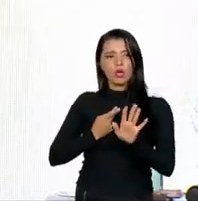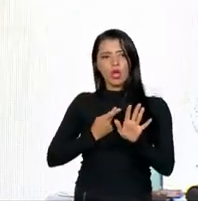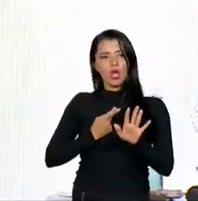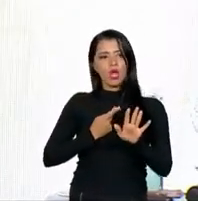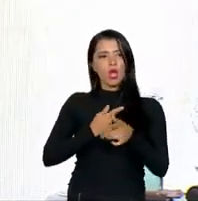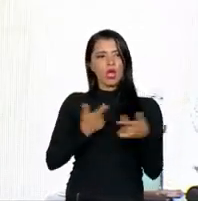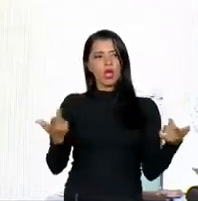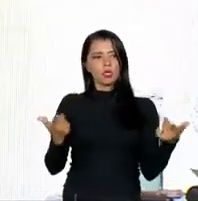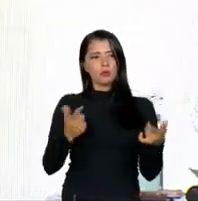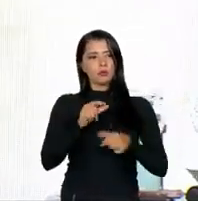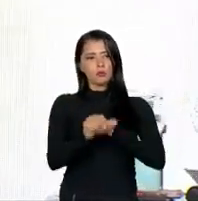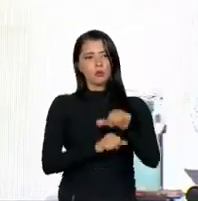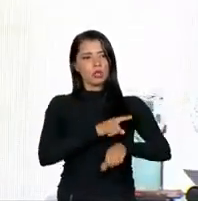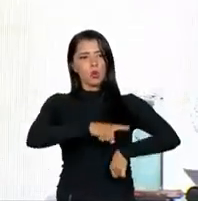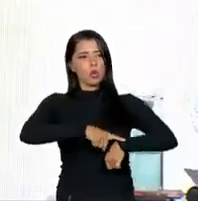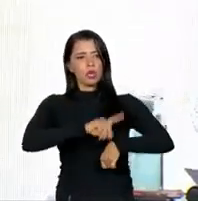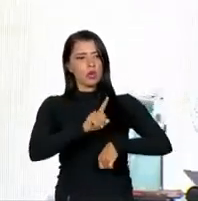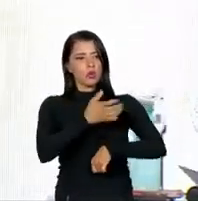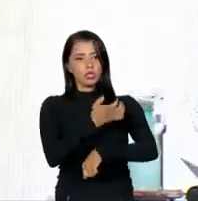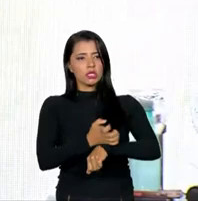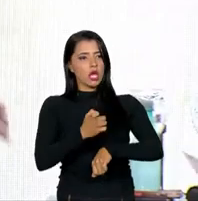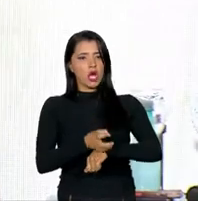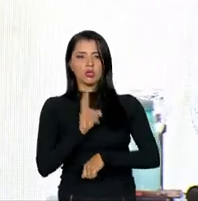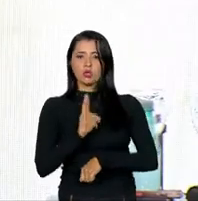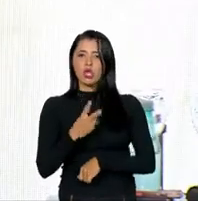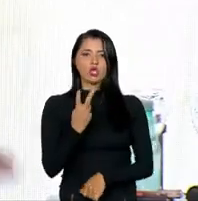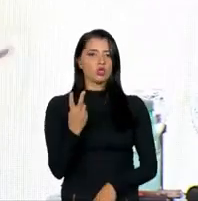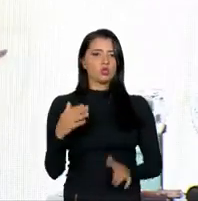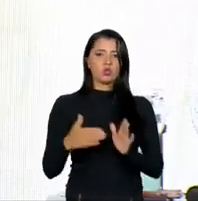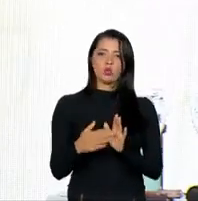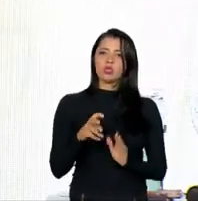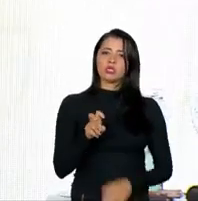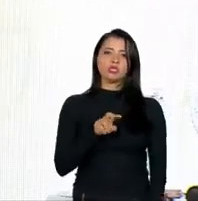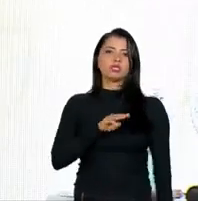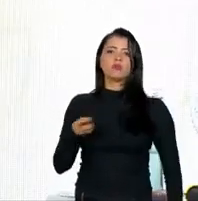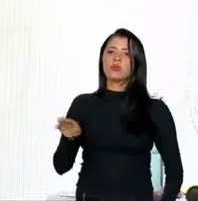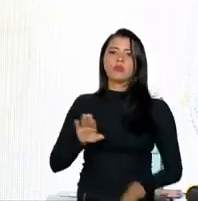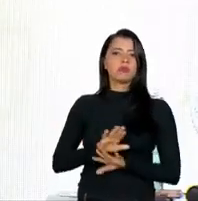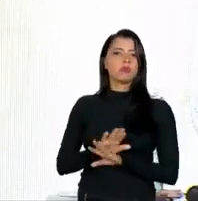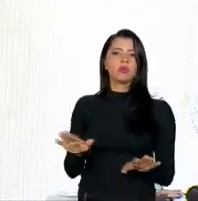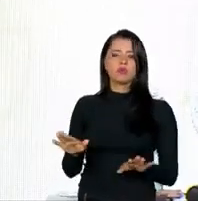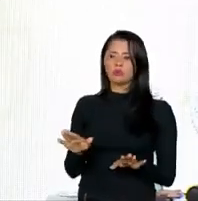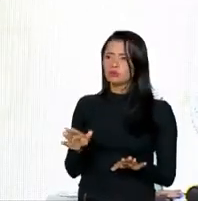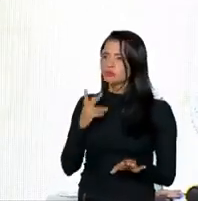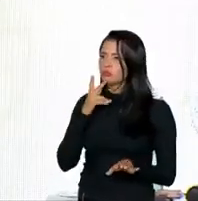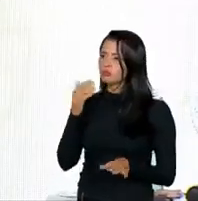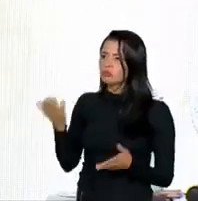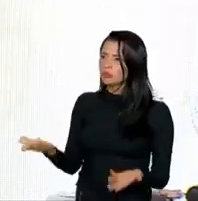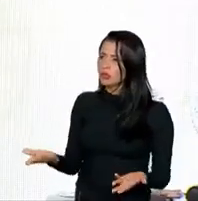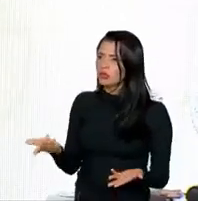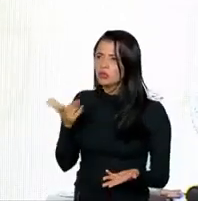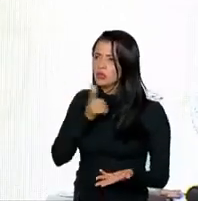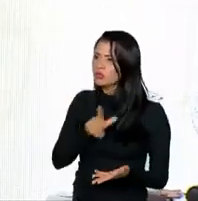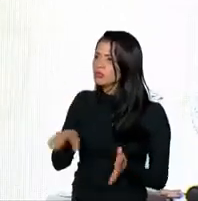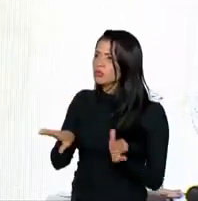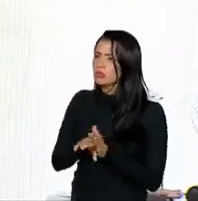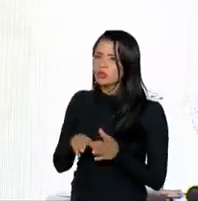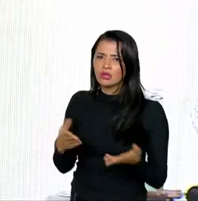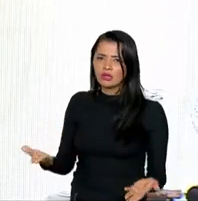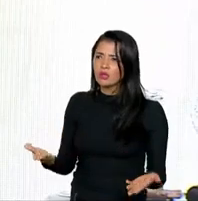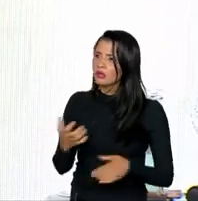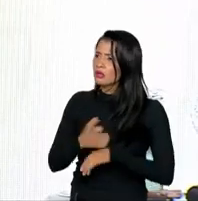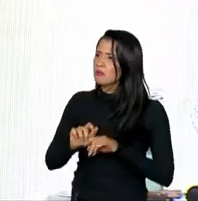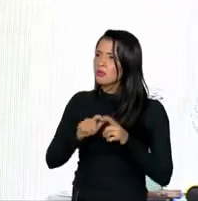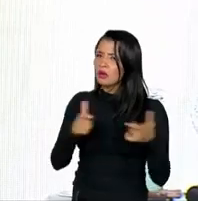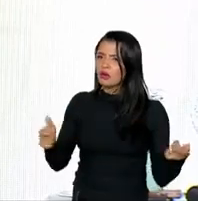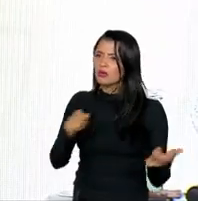não tem como trocar o horário. O horário dele é de 2 às 5:30. Aí eu falei, professora, mas a gente não vai conseguir chegar. A maior